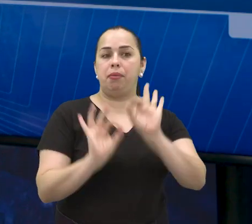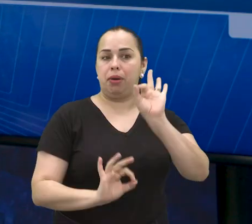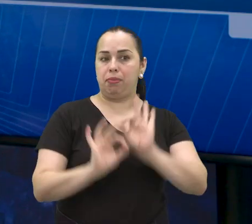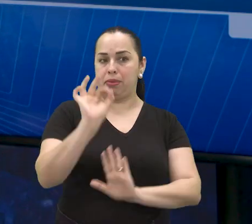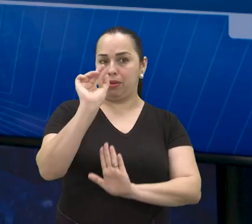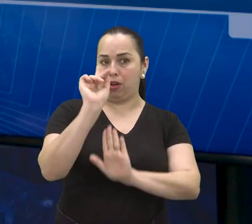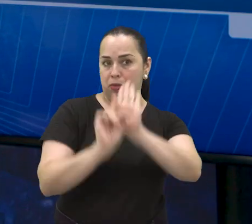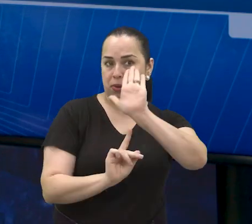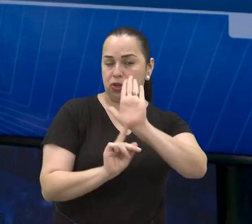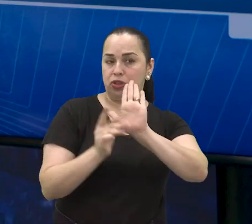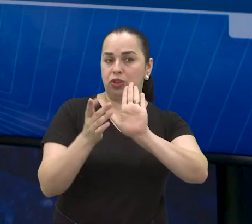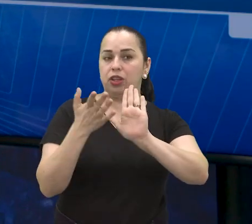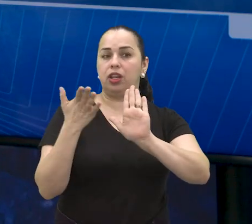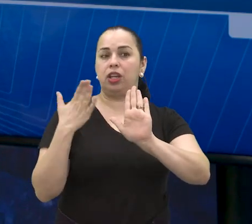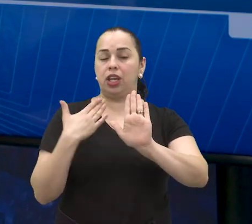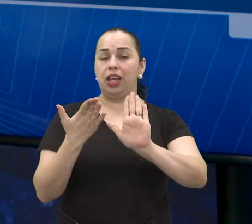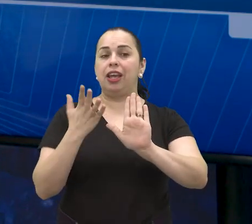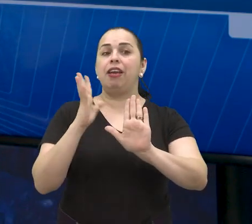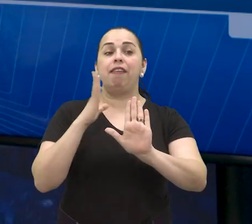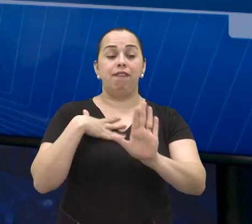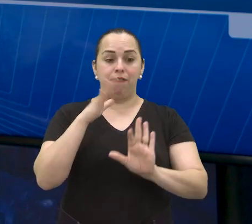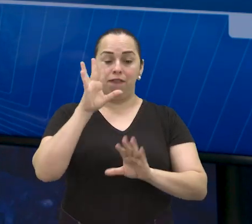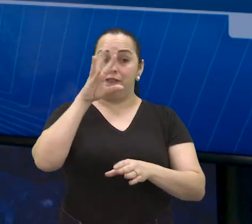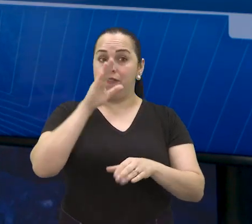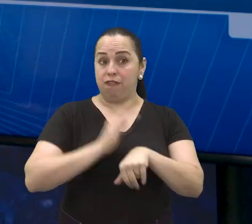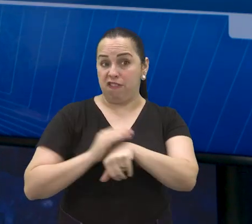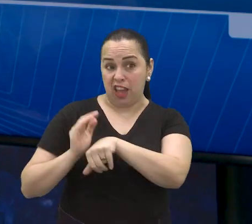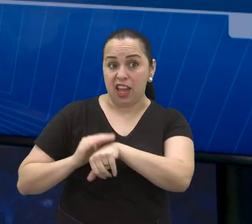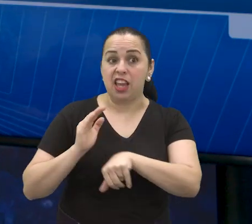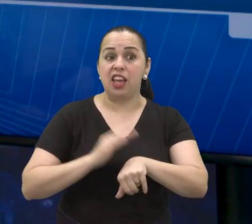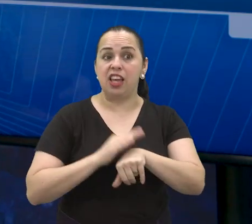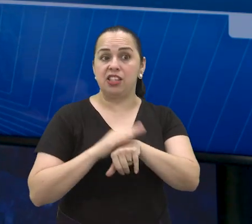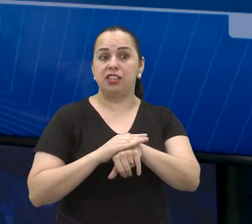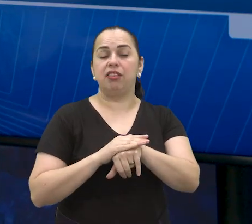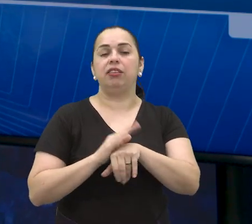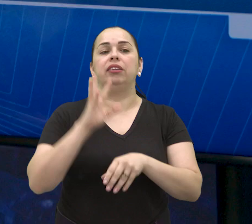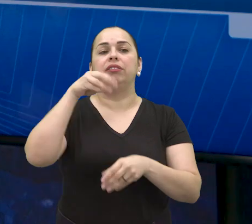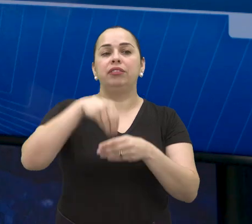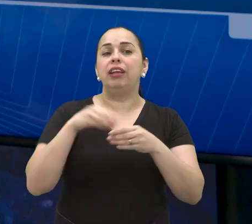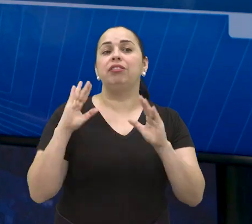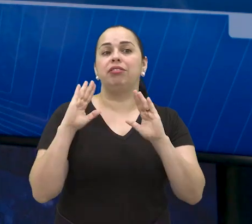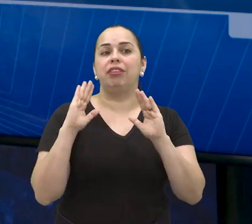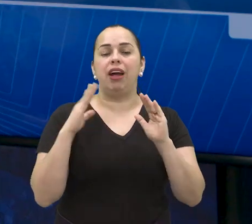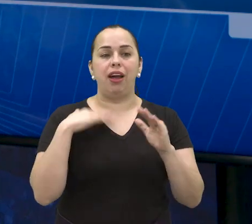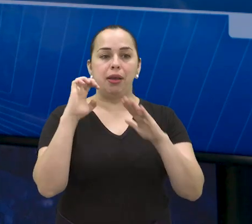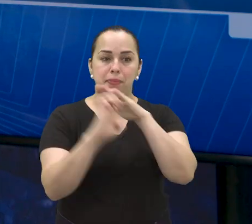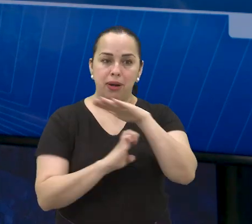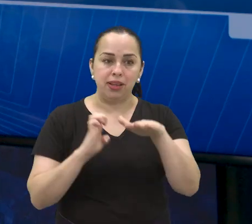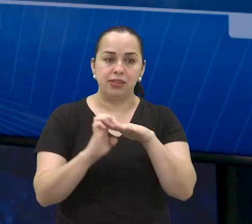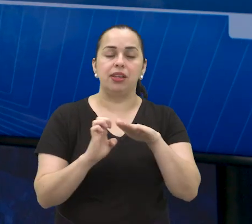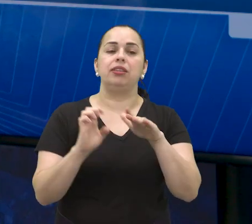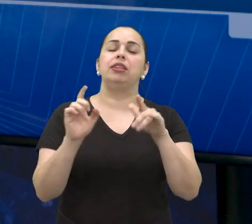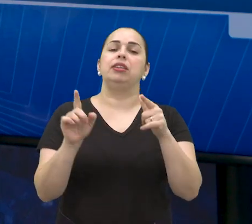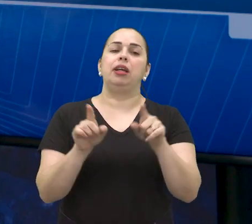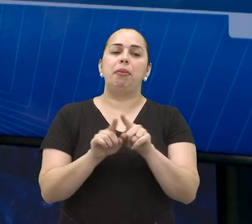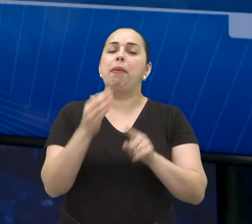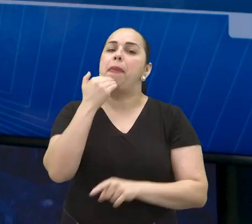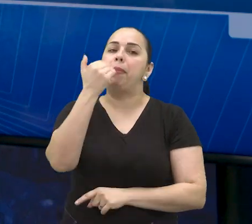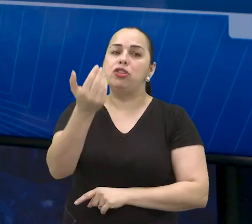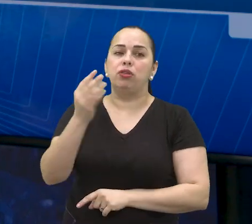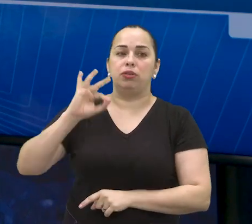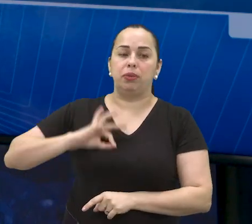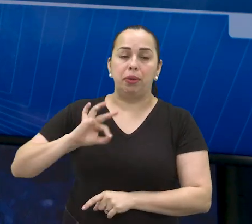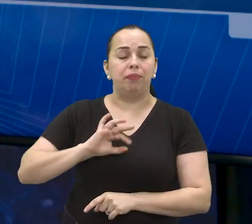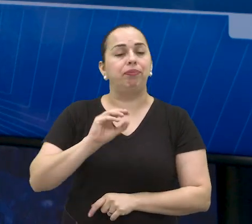e realizações que elas tenham feito dentro da empresa, isso quando for uma solicitação de aumento já estando dentro da empresa. Quando for